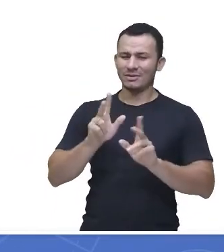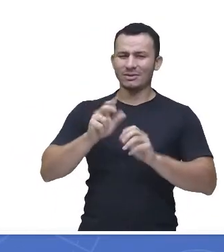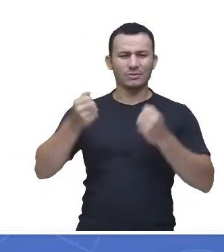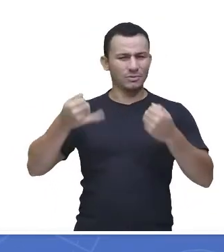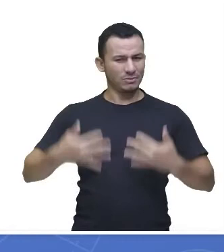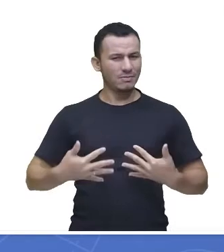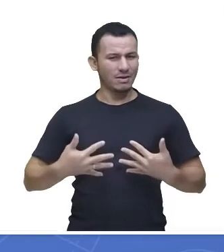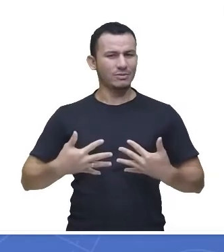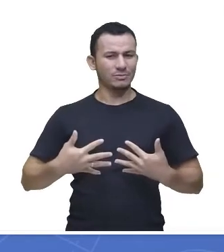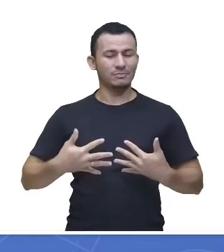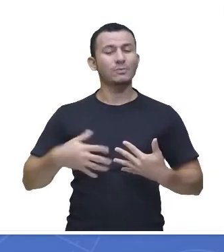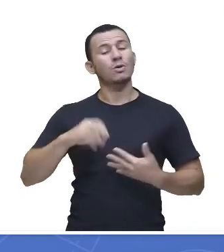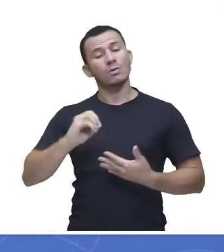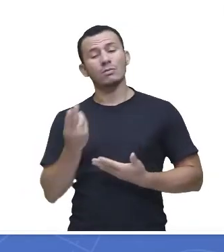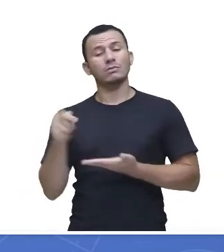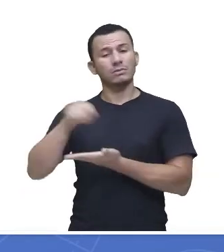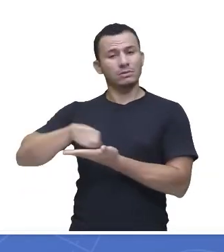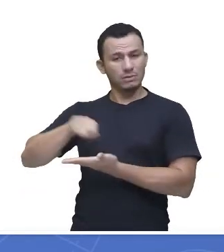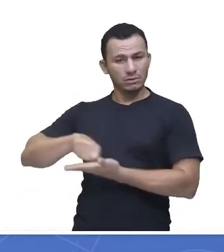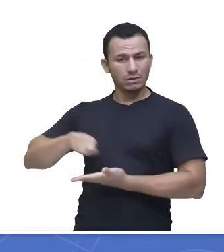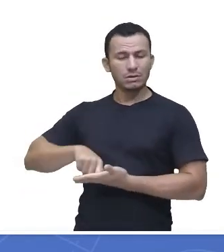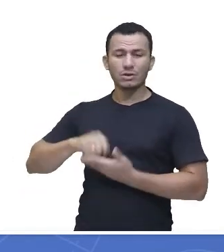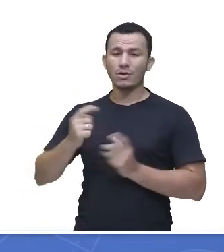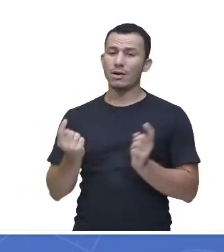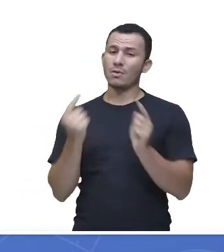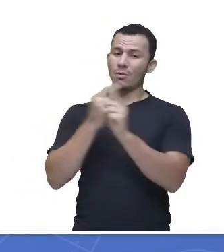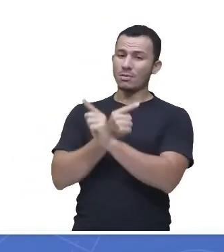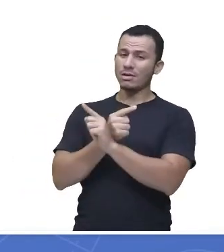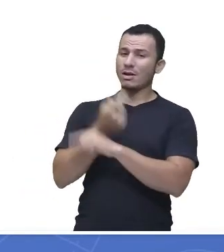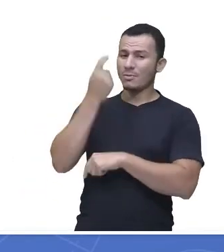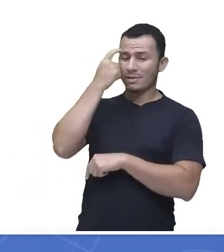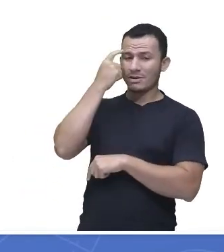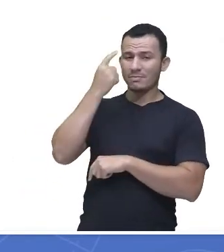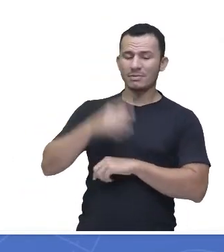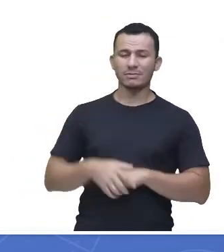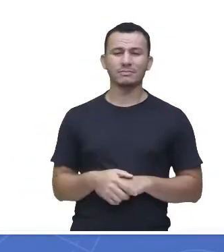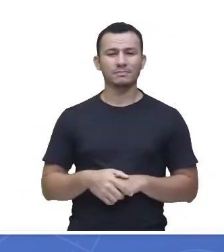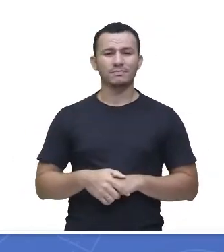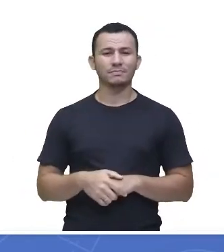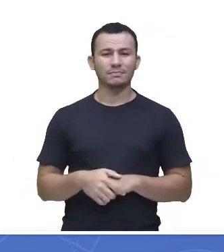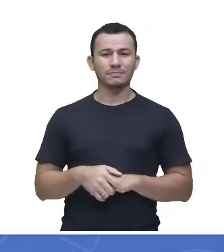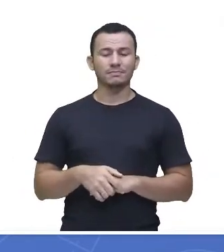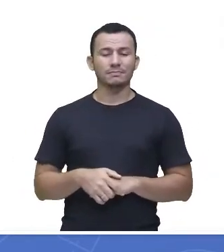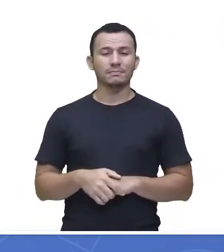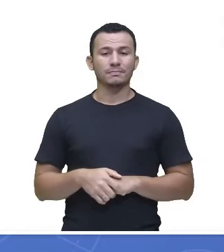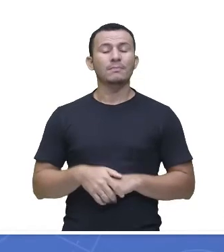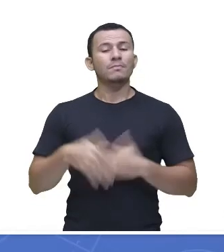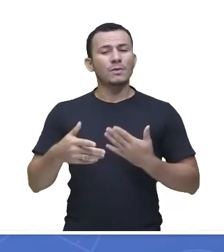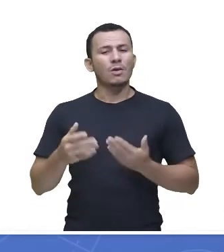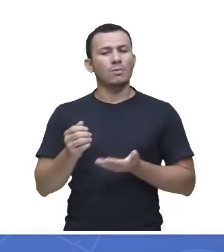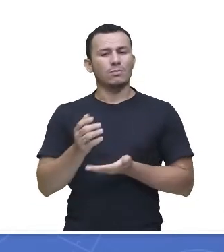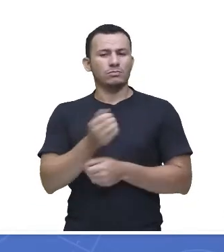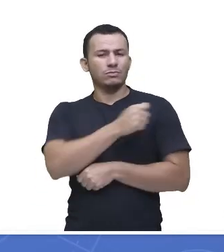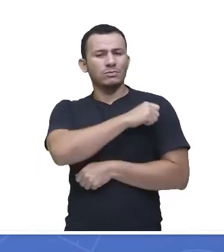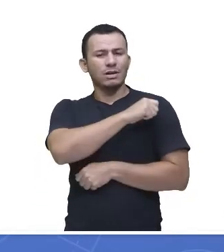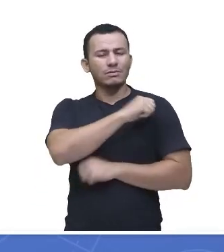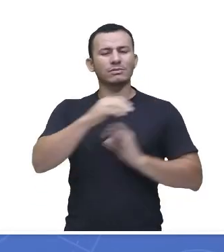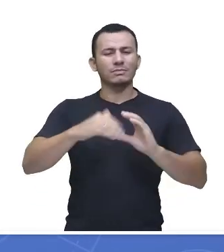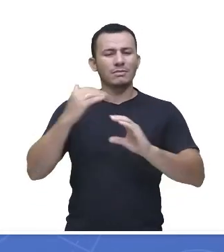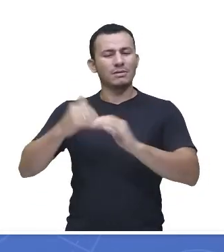ou expresso ou escrito, né? O contrário daquilo que você está pensando. Vou registrar, então, a participação dos nossos